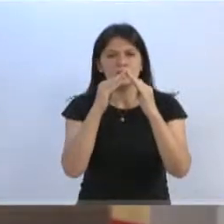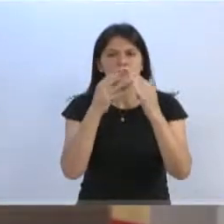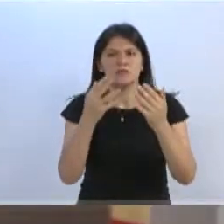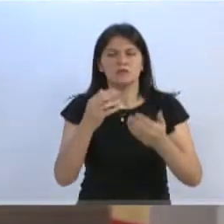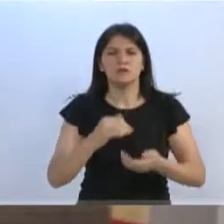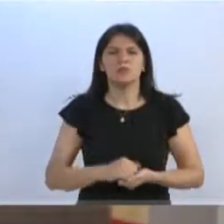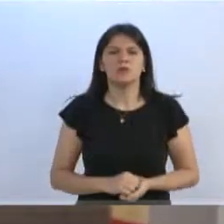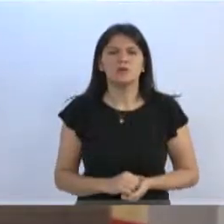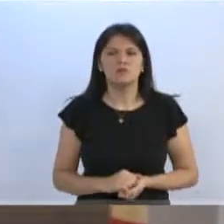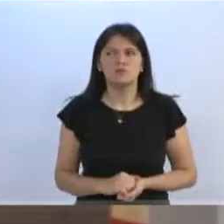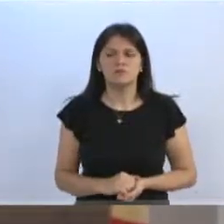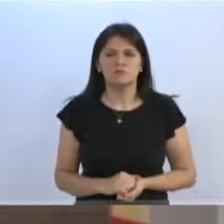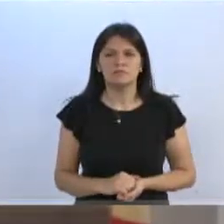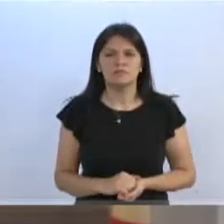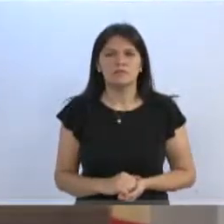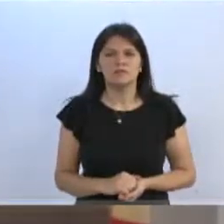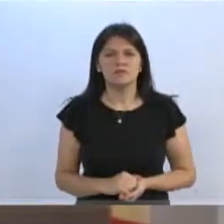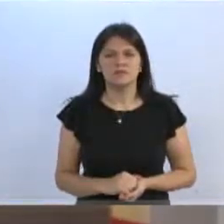em seus lares.